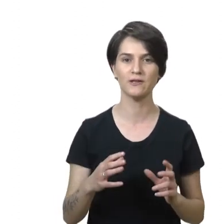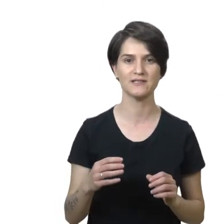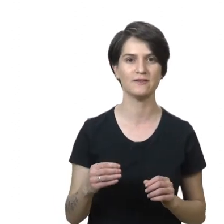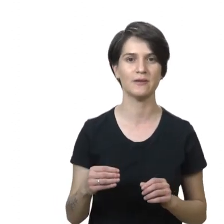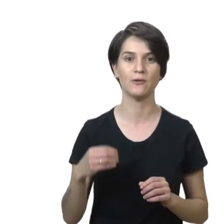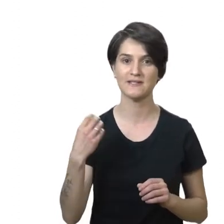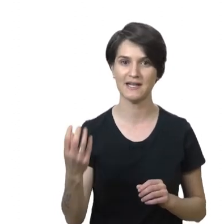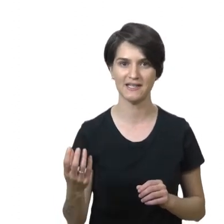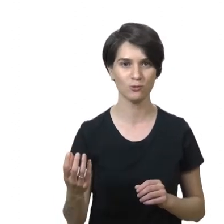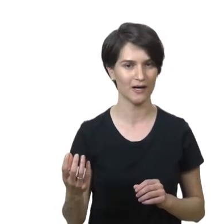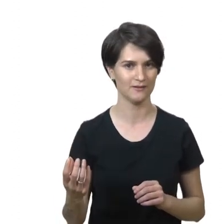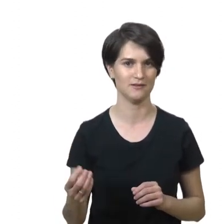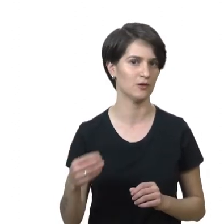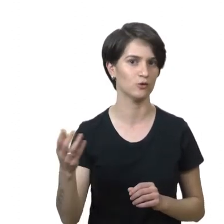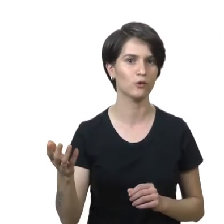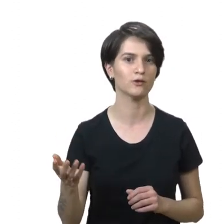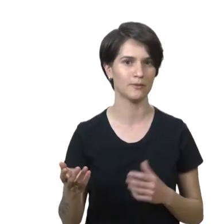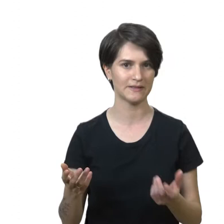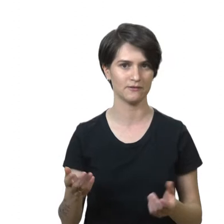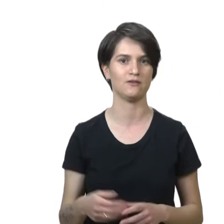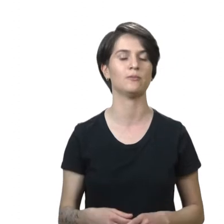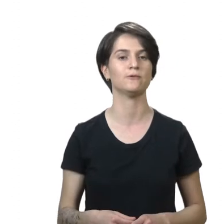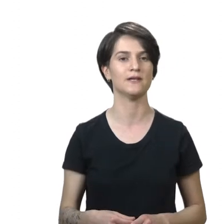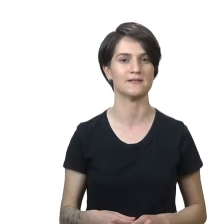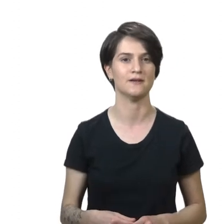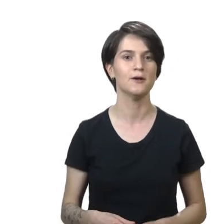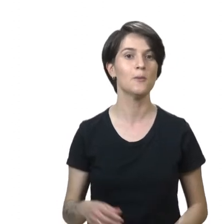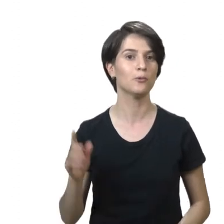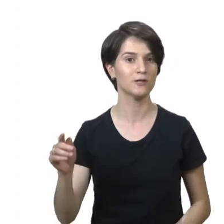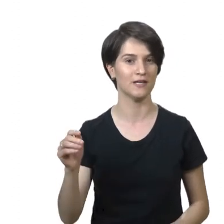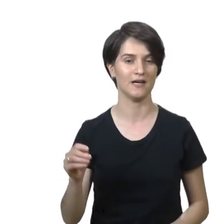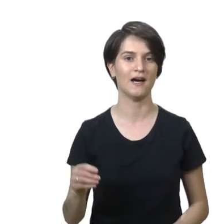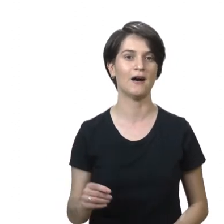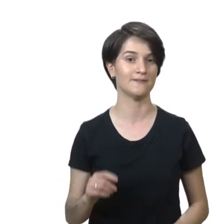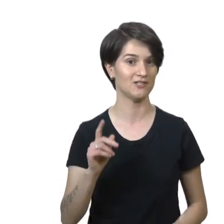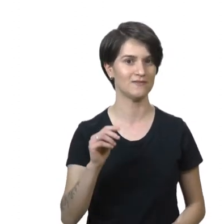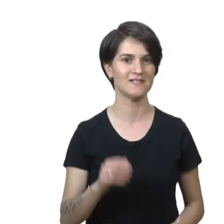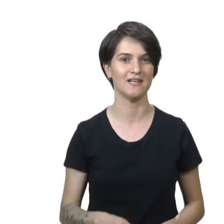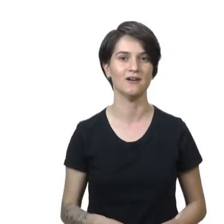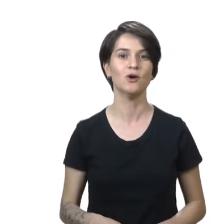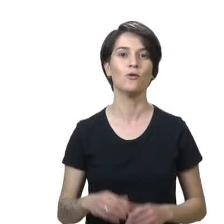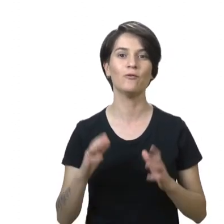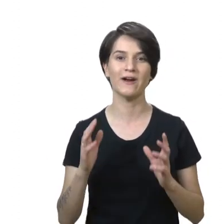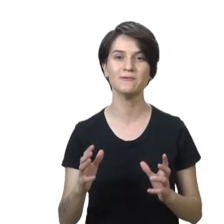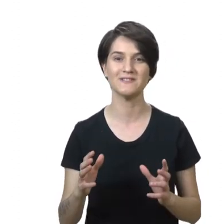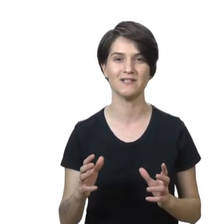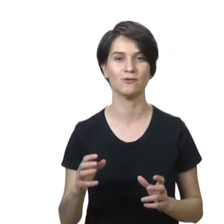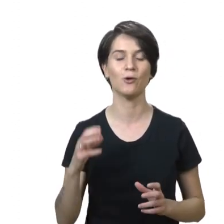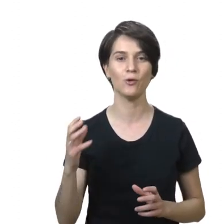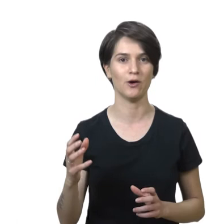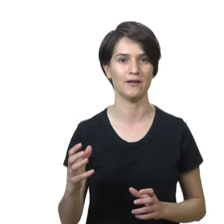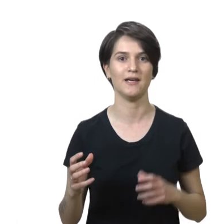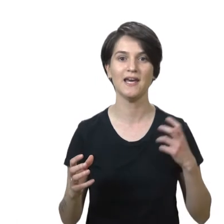a concordância verbal está adequada, de acordo com a norma padrão da língua portuguesa. Por quê? Alternativa C. O verbo